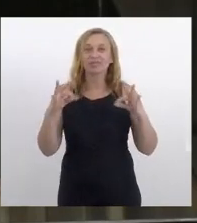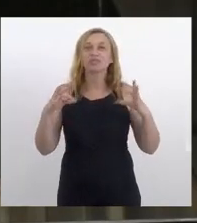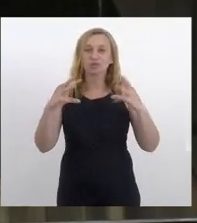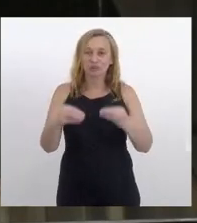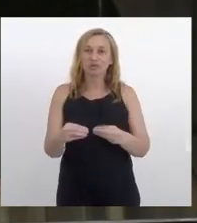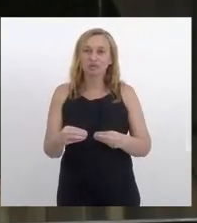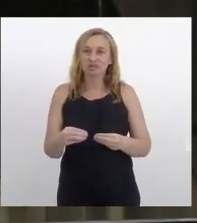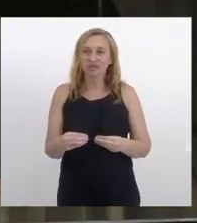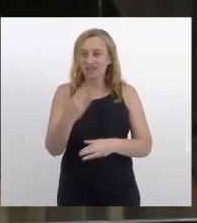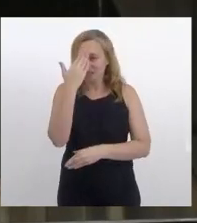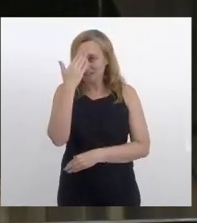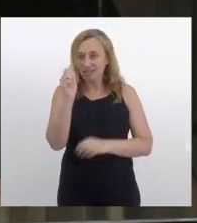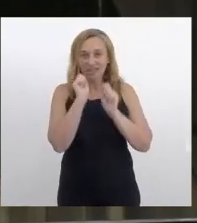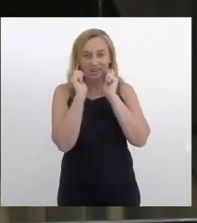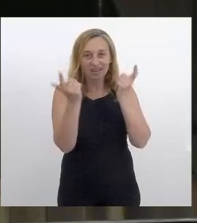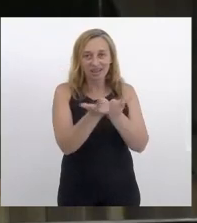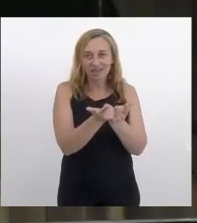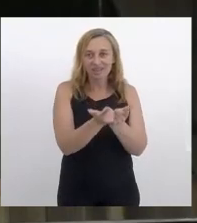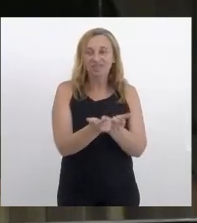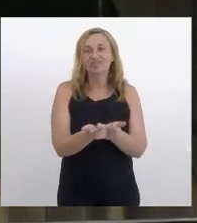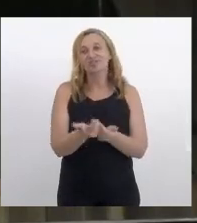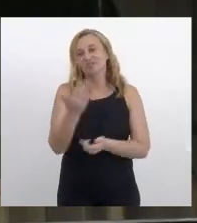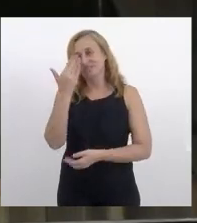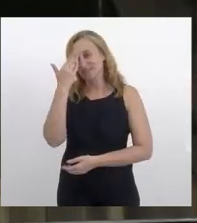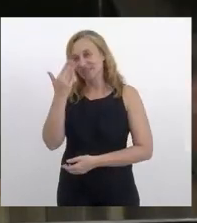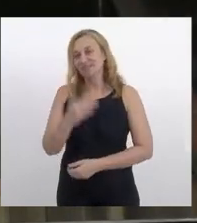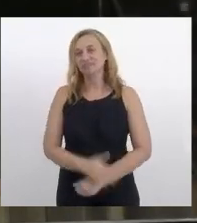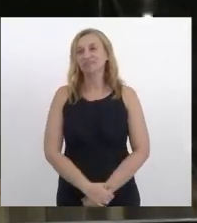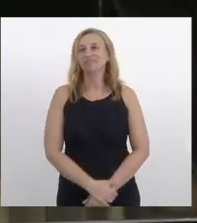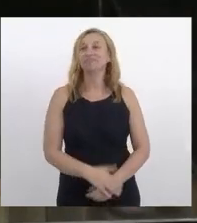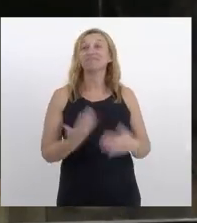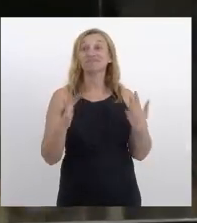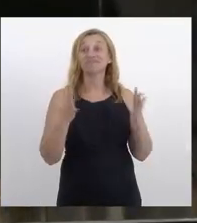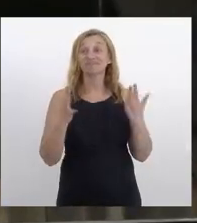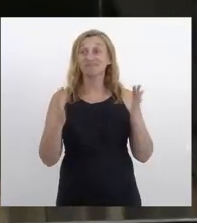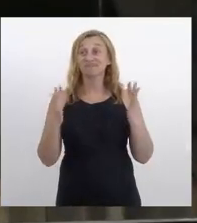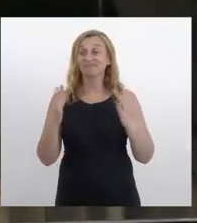isso e agradecemos a LEG por assim reconhecer.